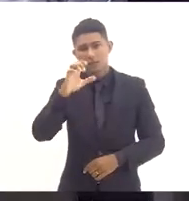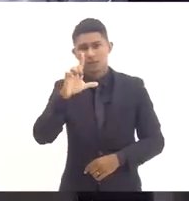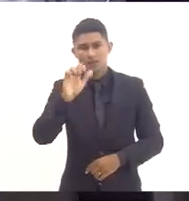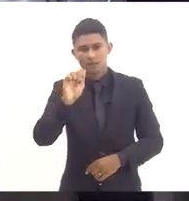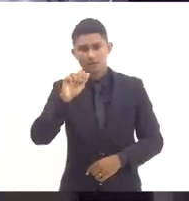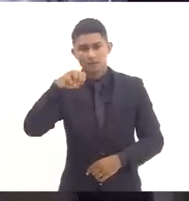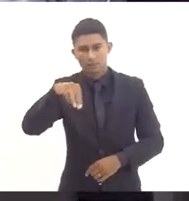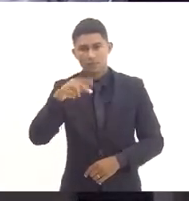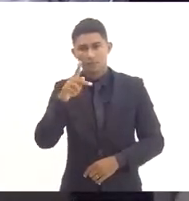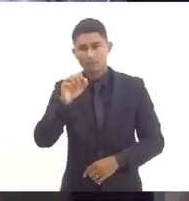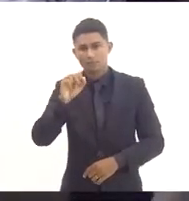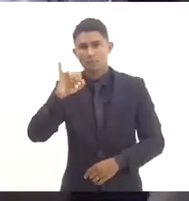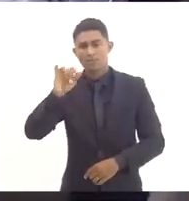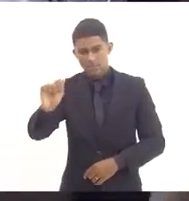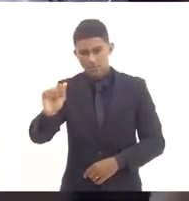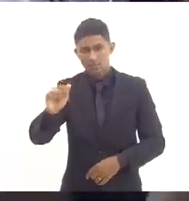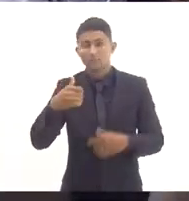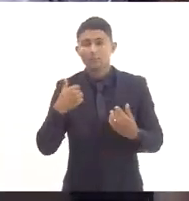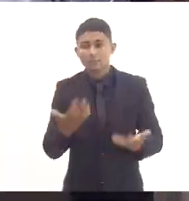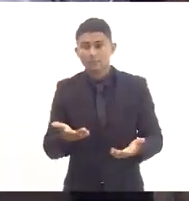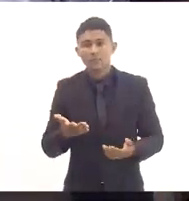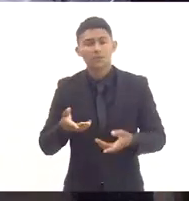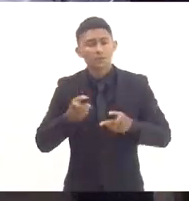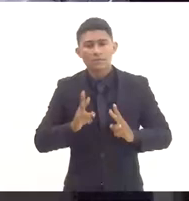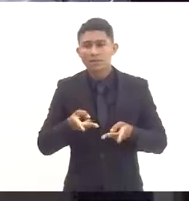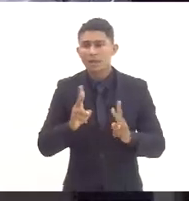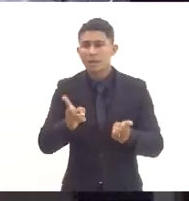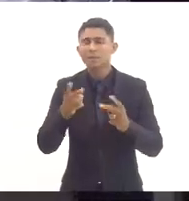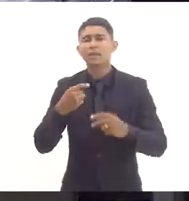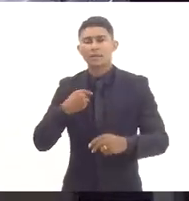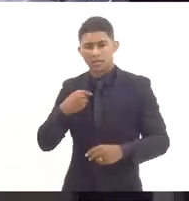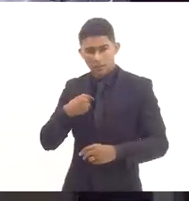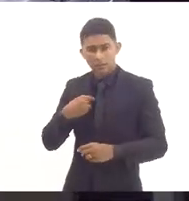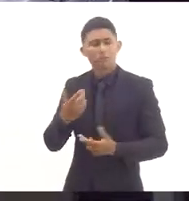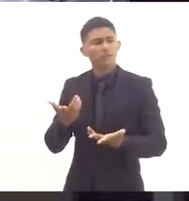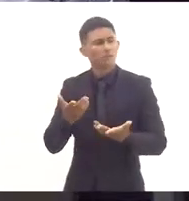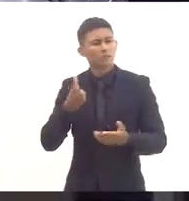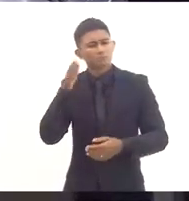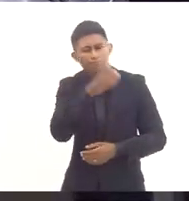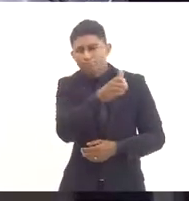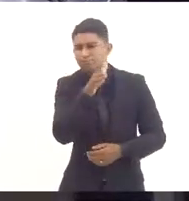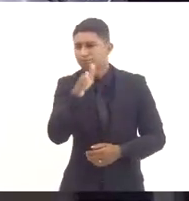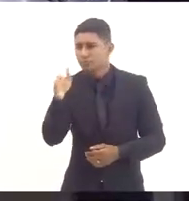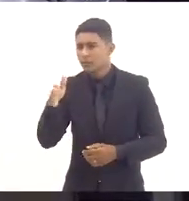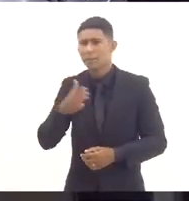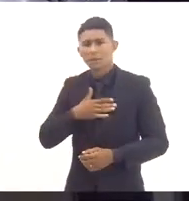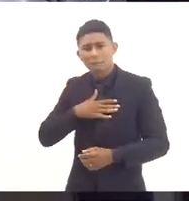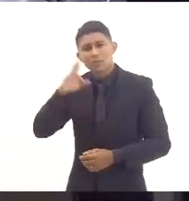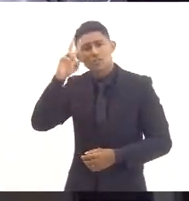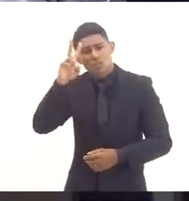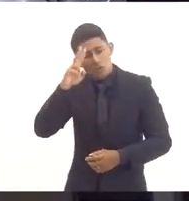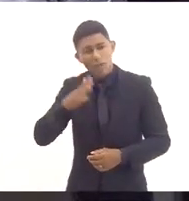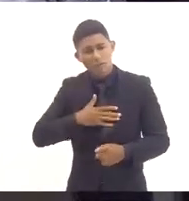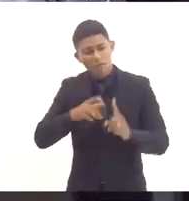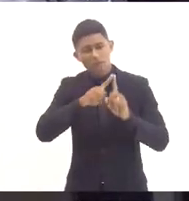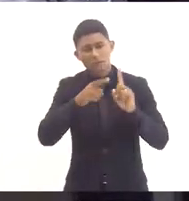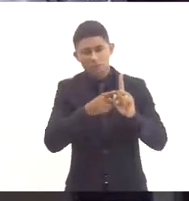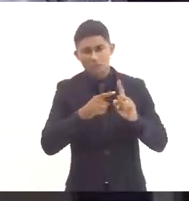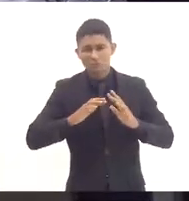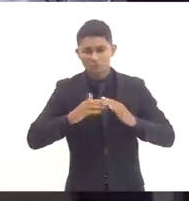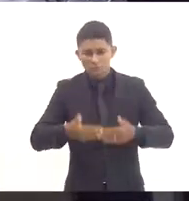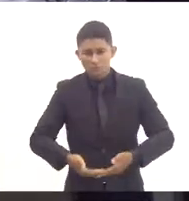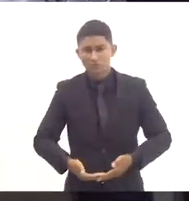todos os consultório todos esses consultas de vocês diz o seu histórico e esse é o histórico do meu parto